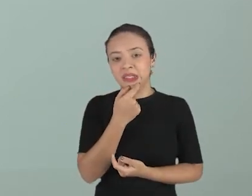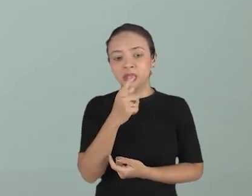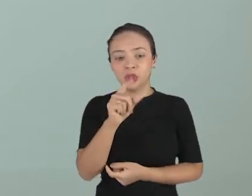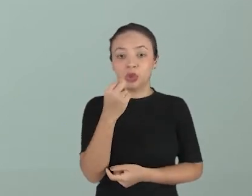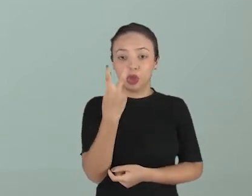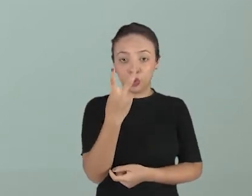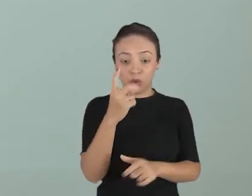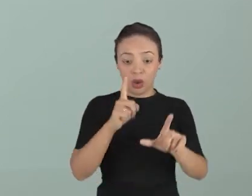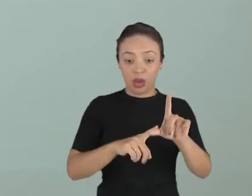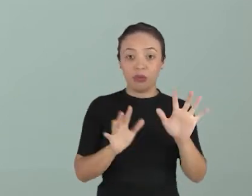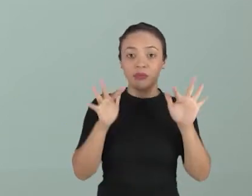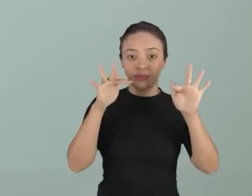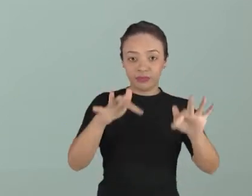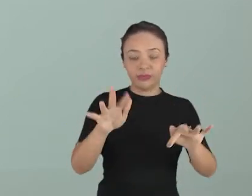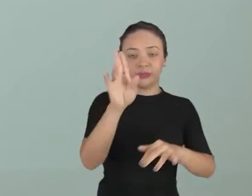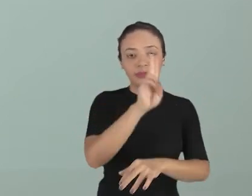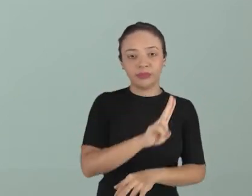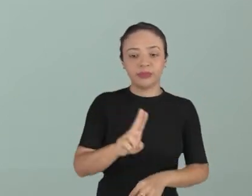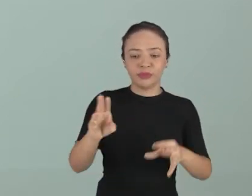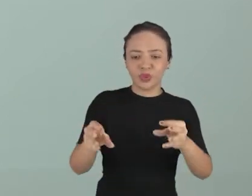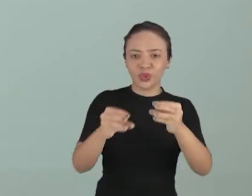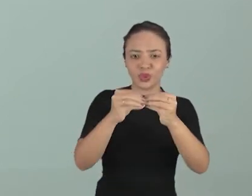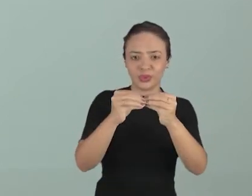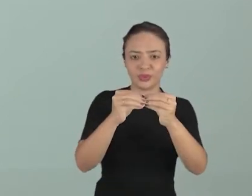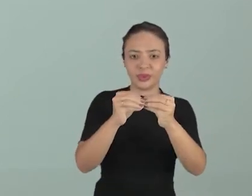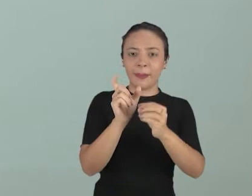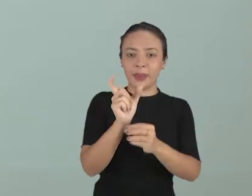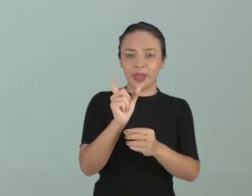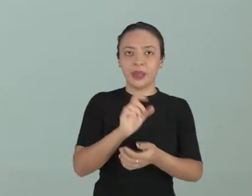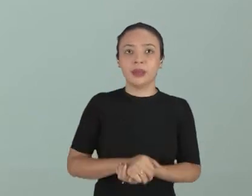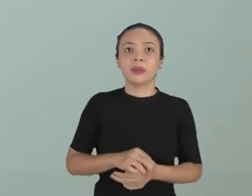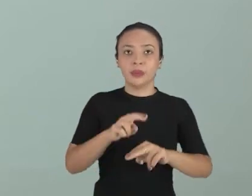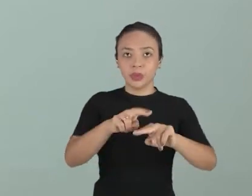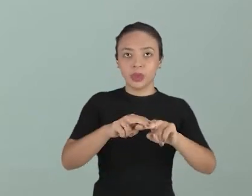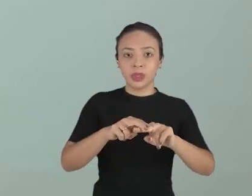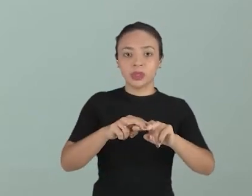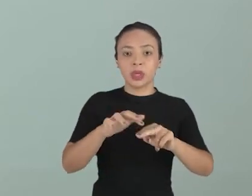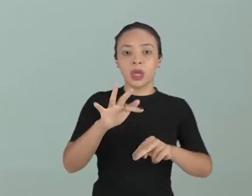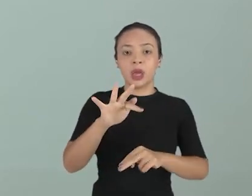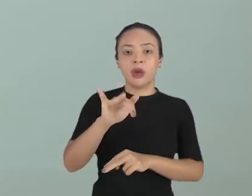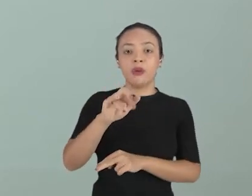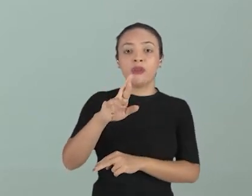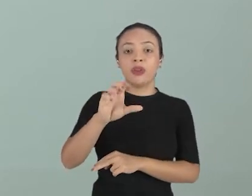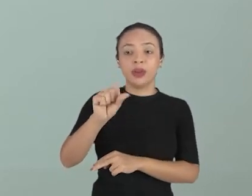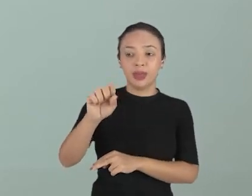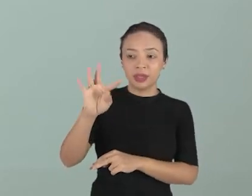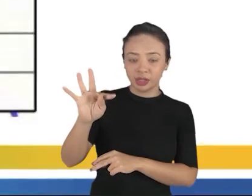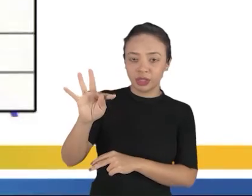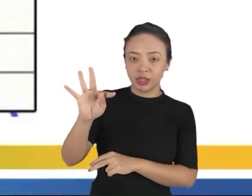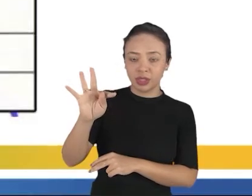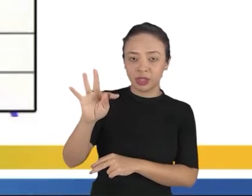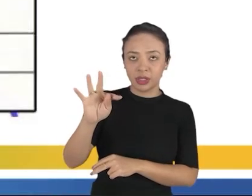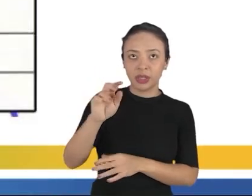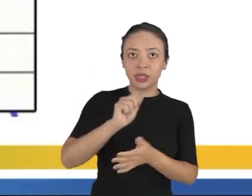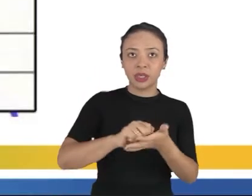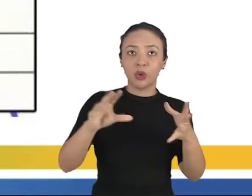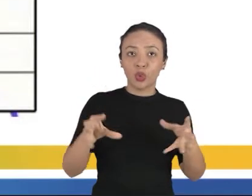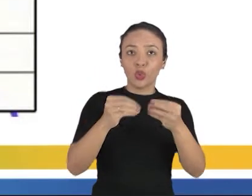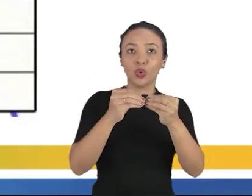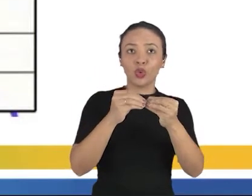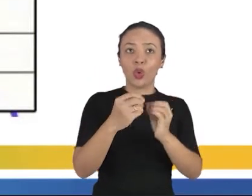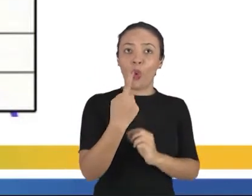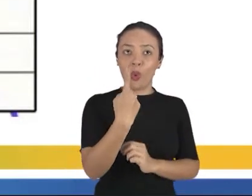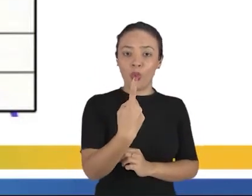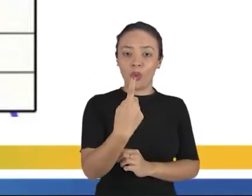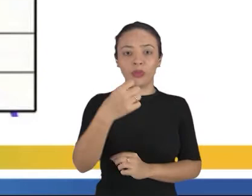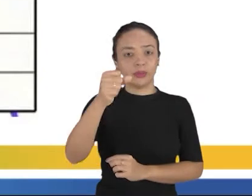da palavra e a gente vai usar para fazer a abreviação. É por isso que o first nós abreviamos com o número 1 e o ST, porque o